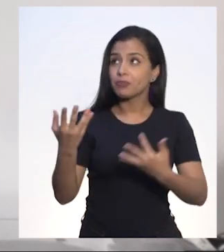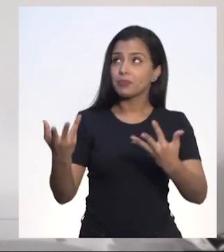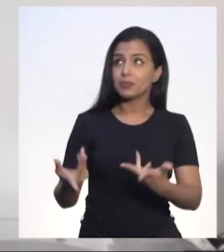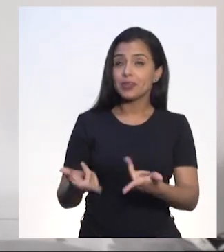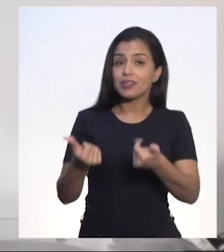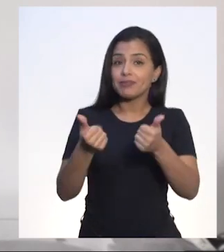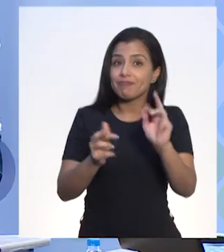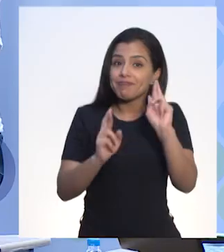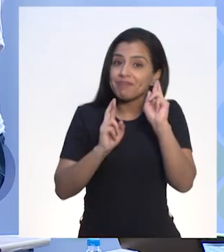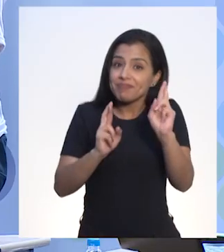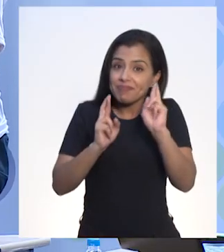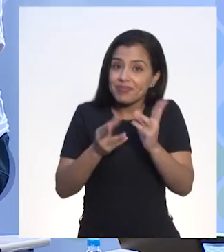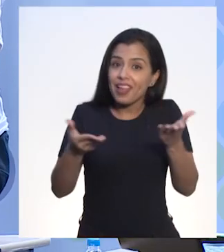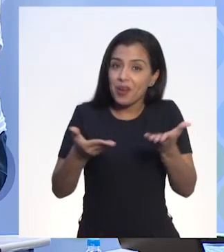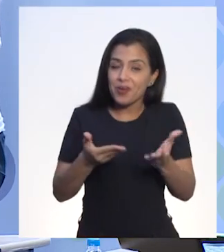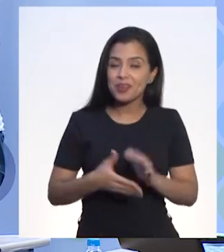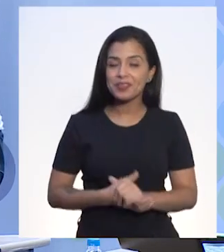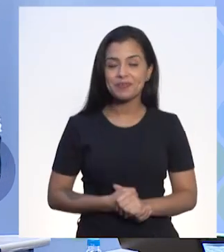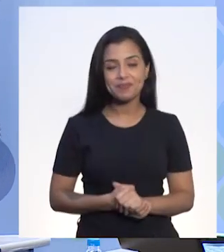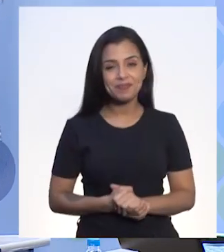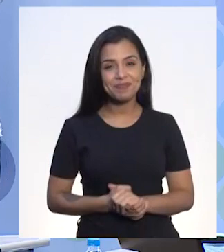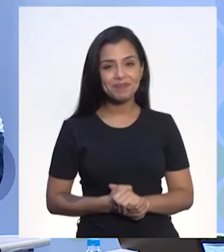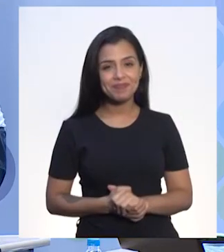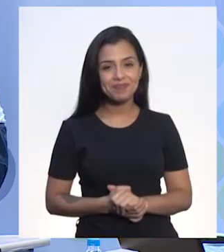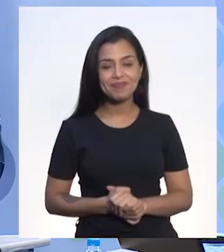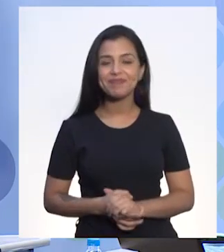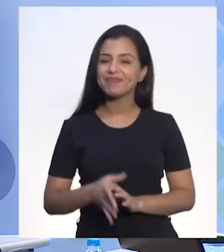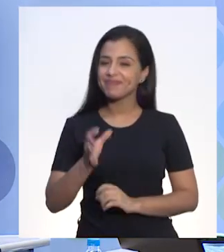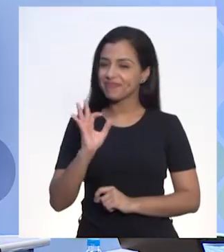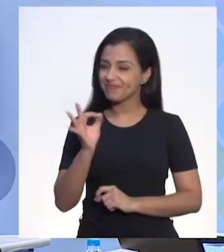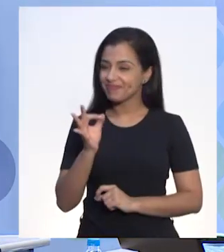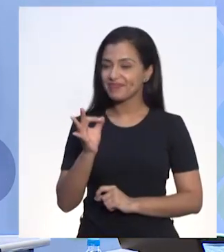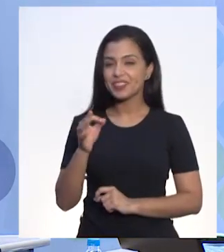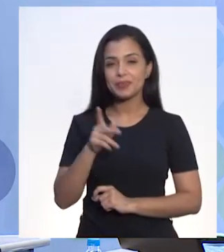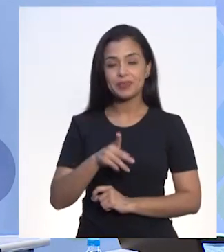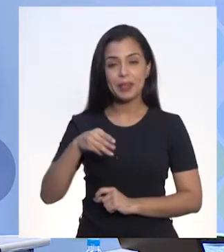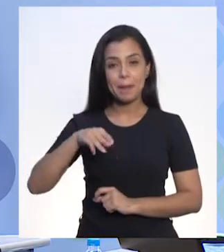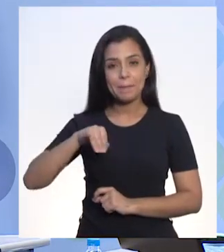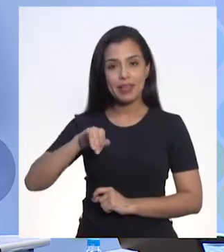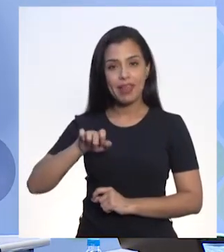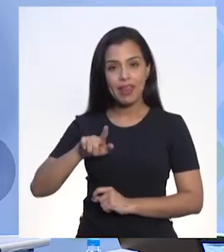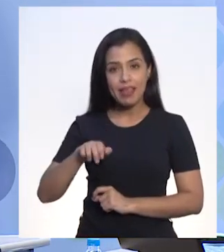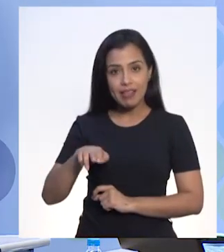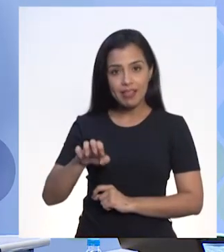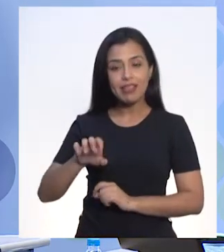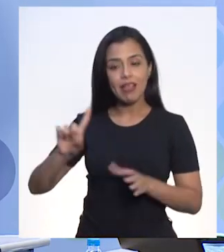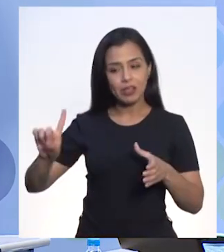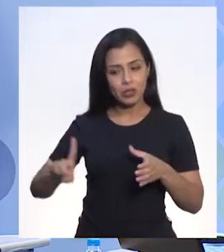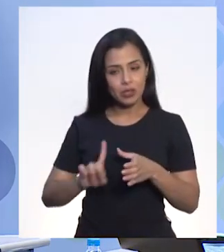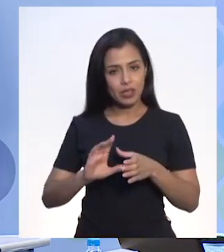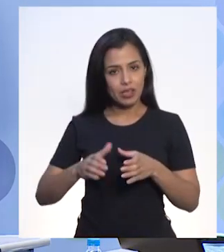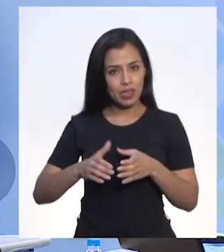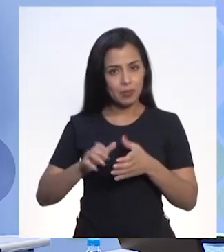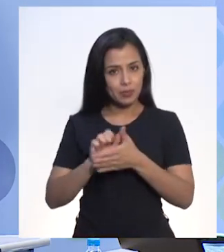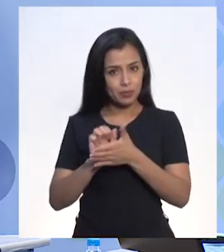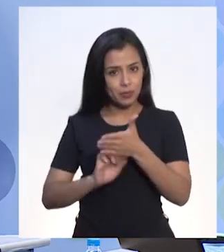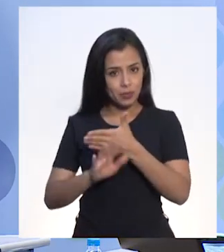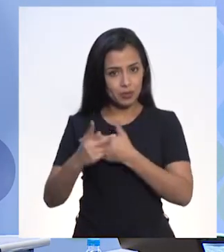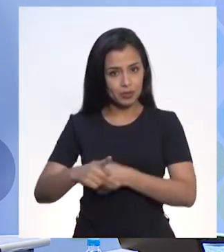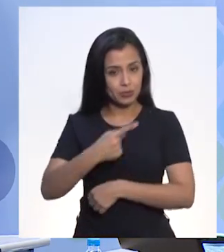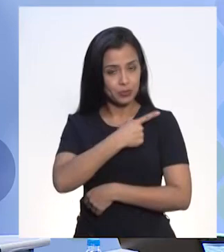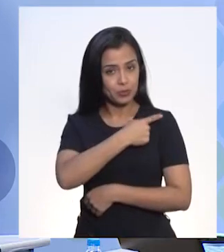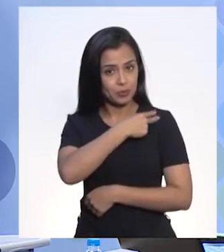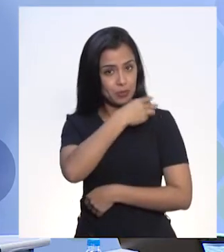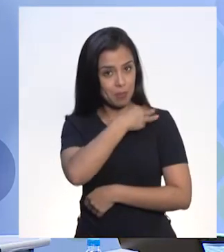nós estamos esperando nesse momento. Exatamente. A professora Milene, que faz parte aí da equipe curricular do ensino médio,